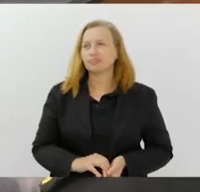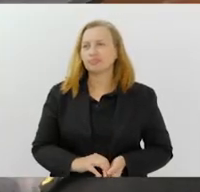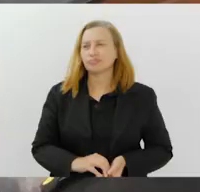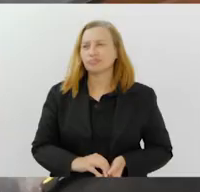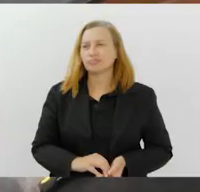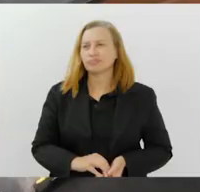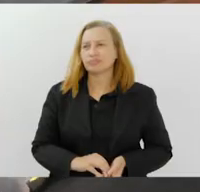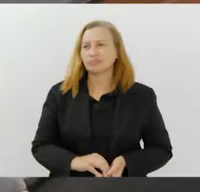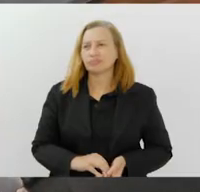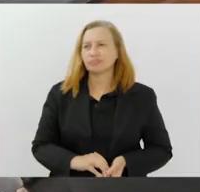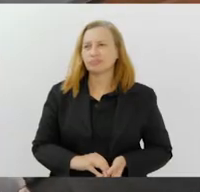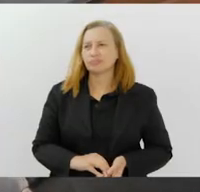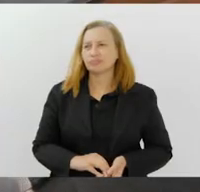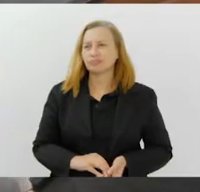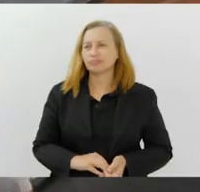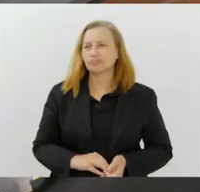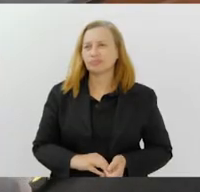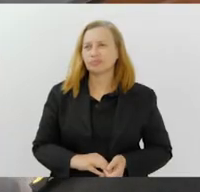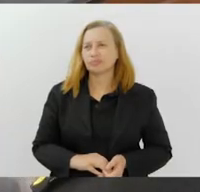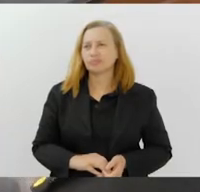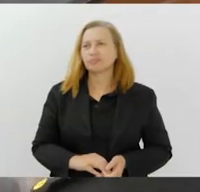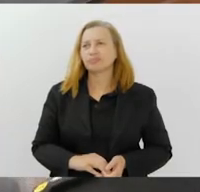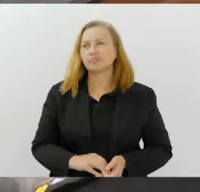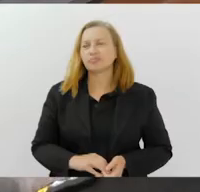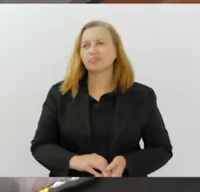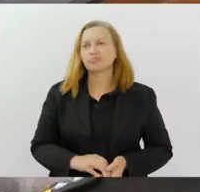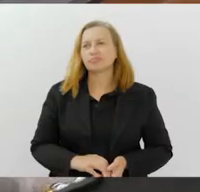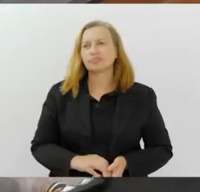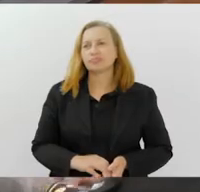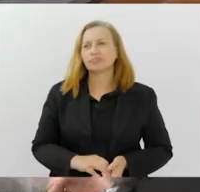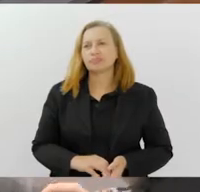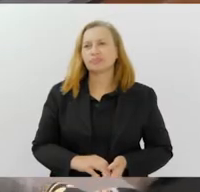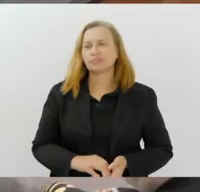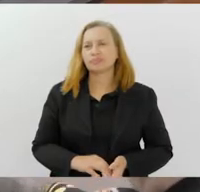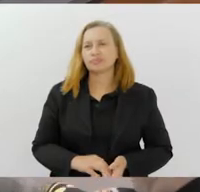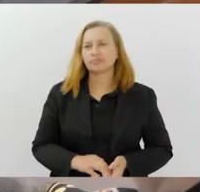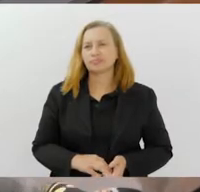pública já Pera aí cadê um um microfone pro pro Major